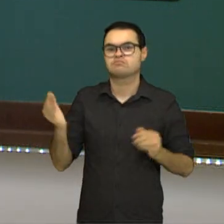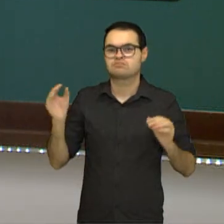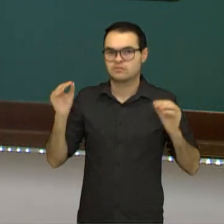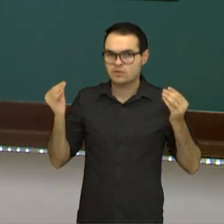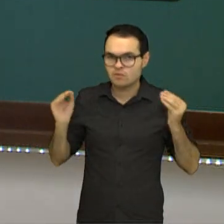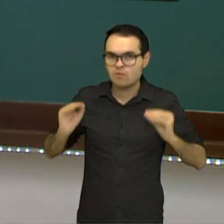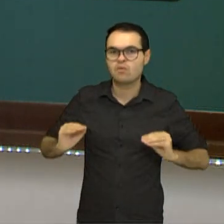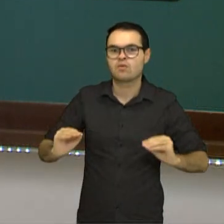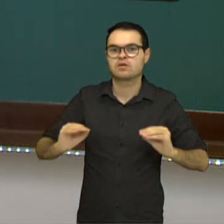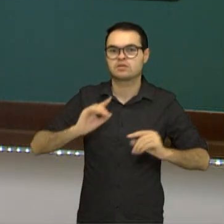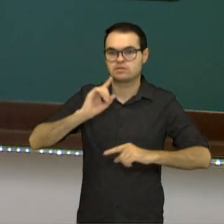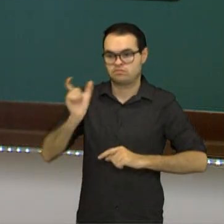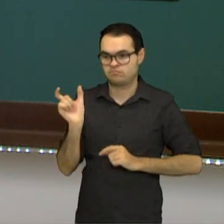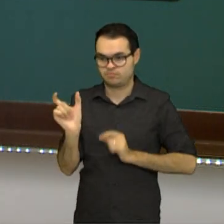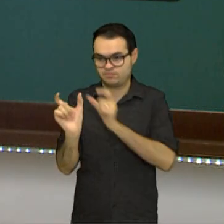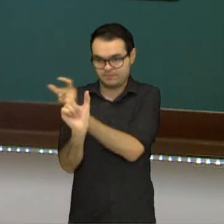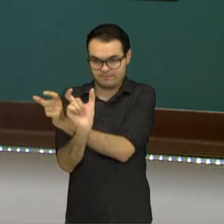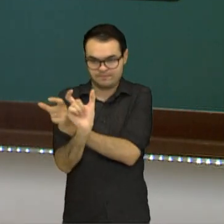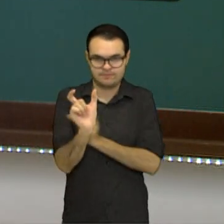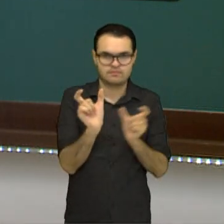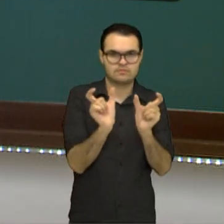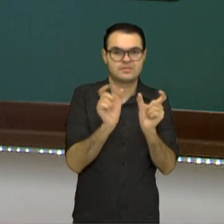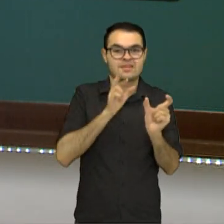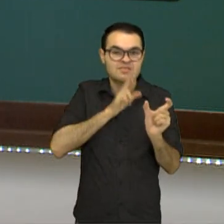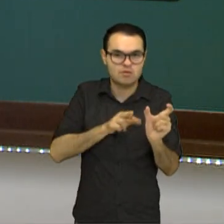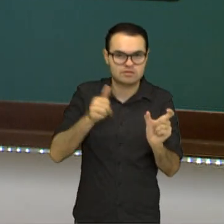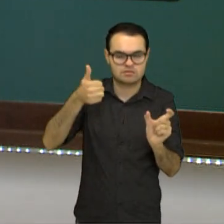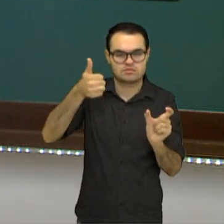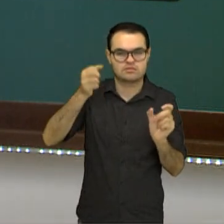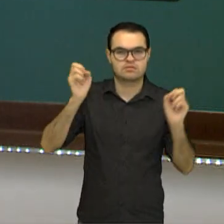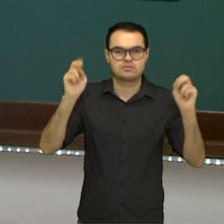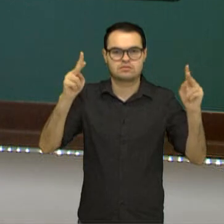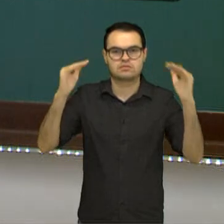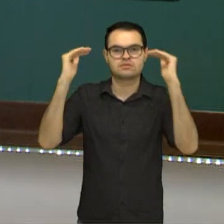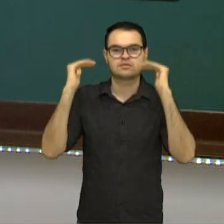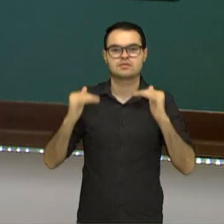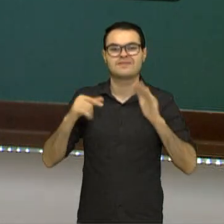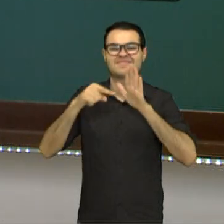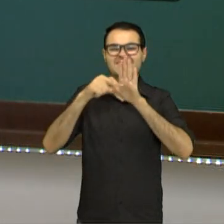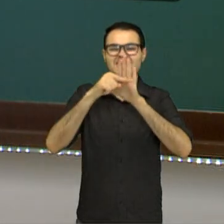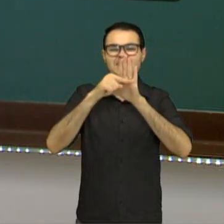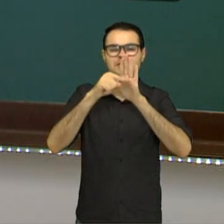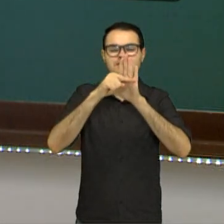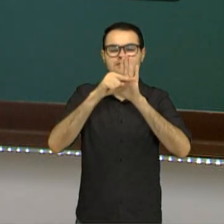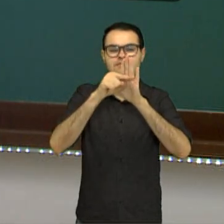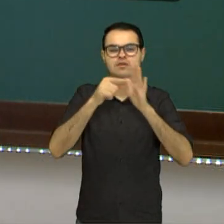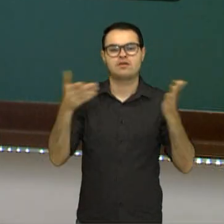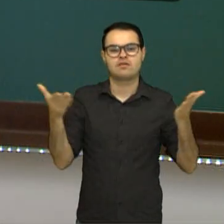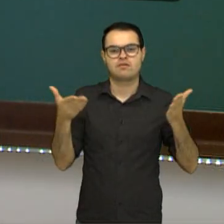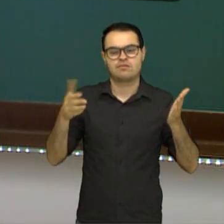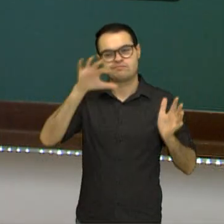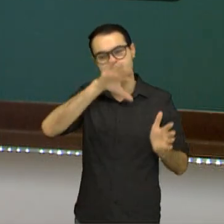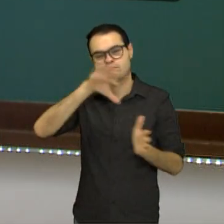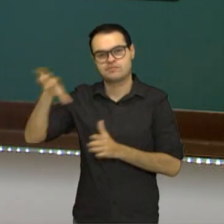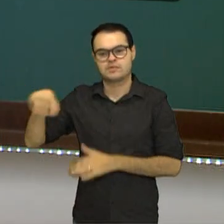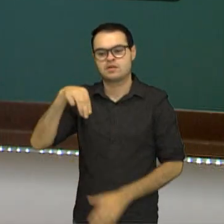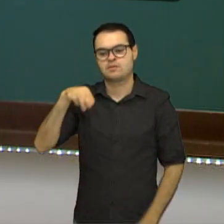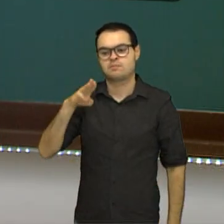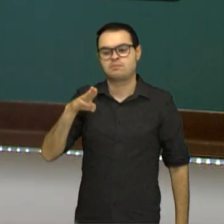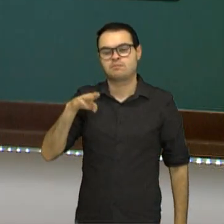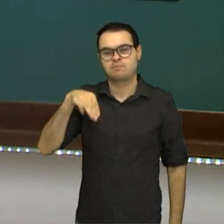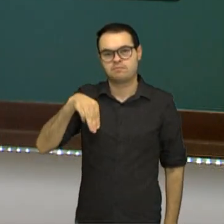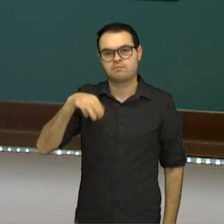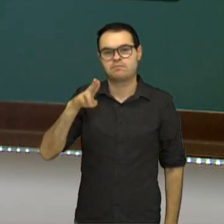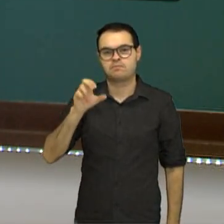joga para depois do sujeito, ok? E temos também a forma negativa do modal must, que seria o mustn't, que